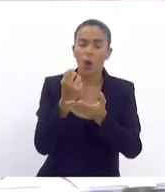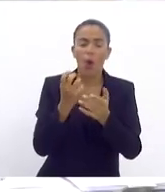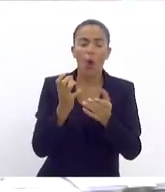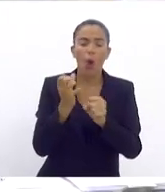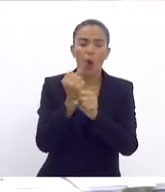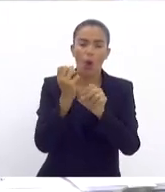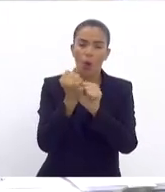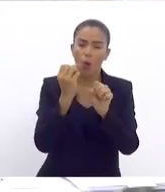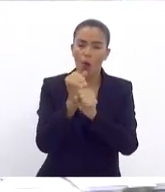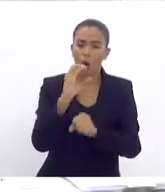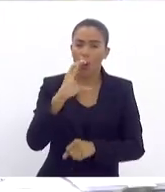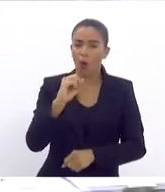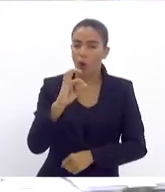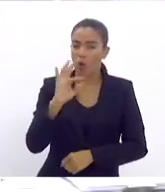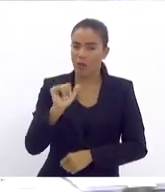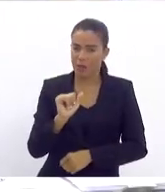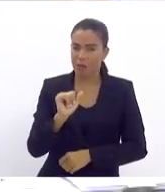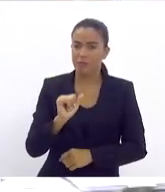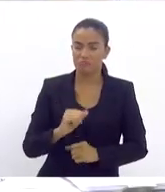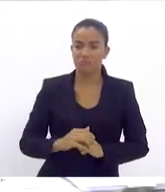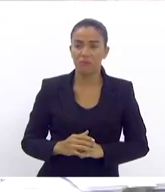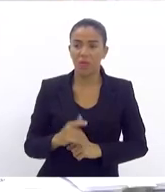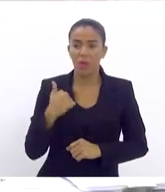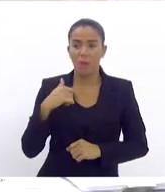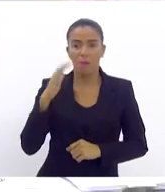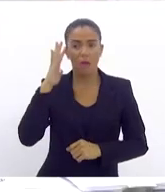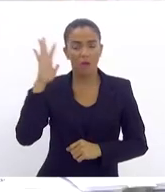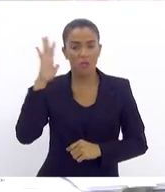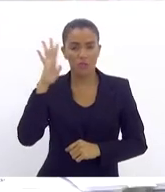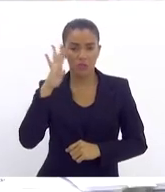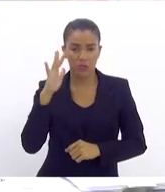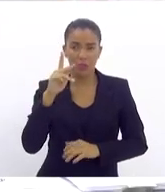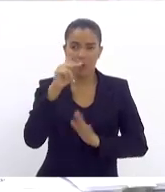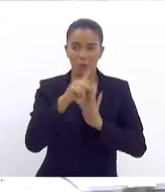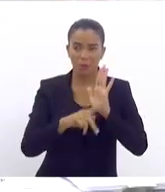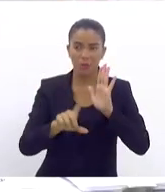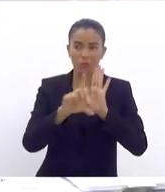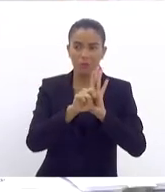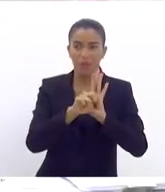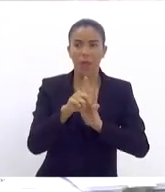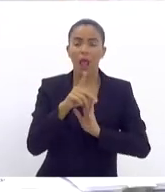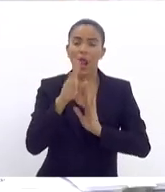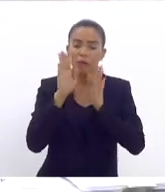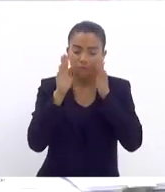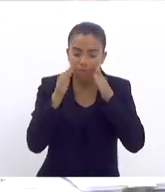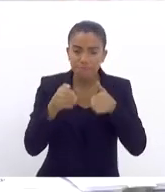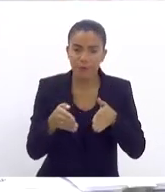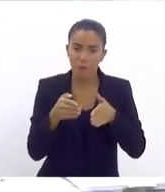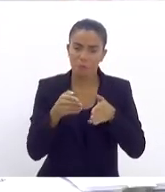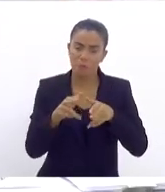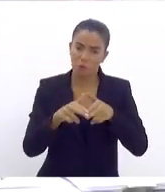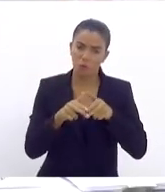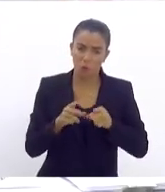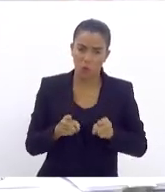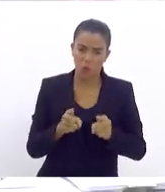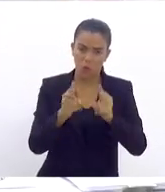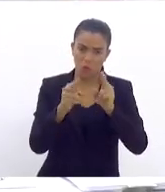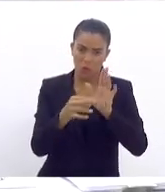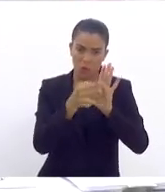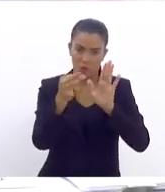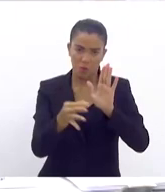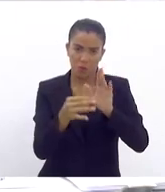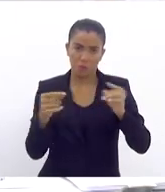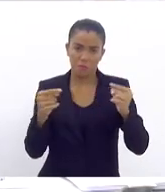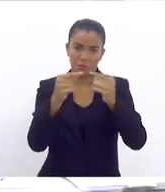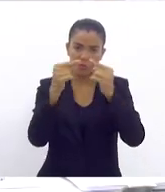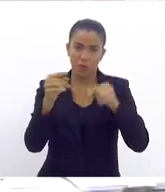Por isso, achei que o projeto do deputado Rosenberg, ele era um pouco mais específico, por isso mantive o parecer da